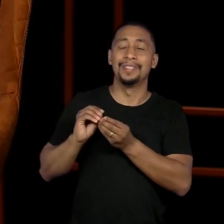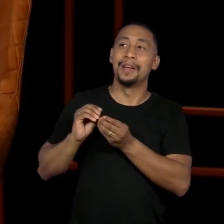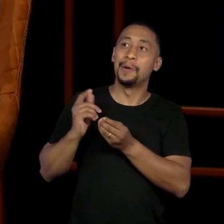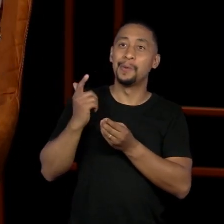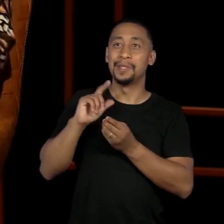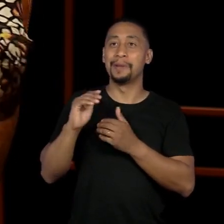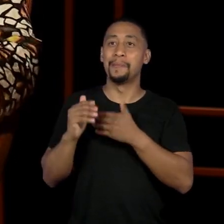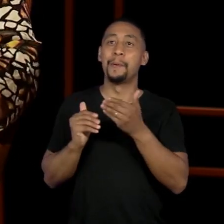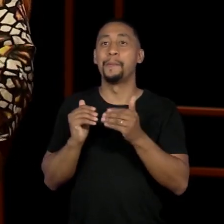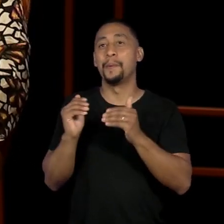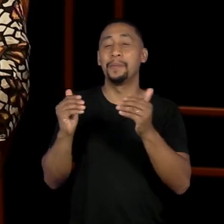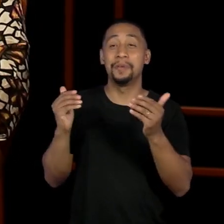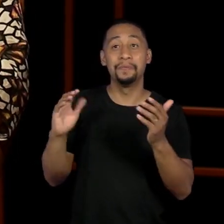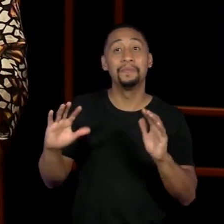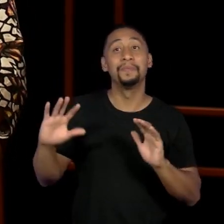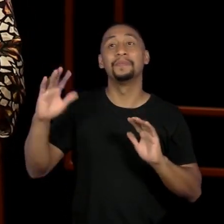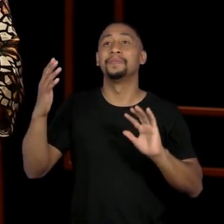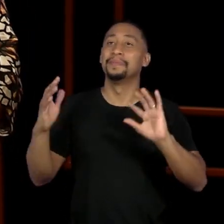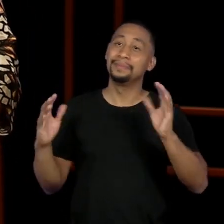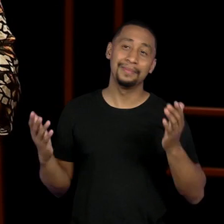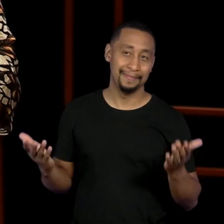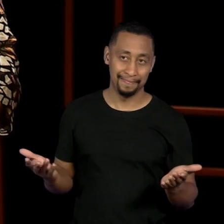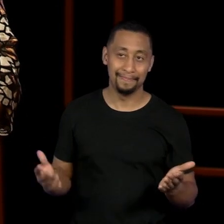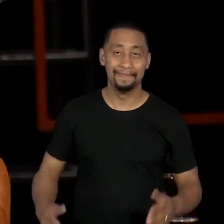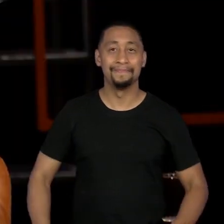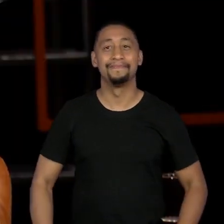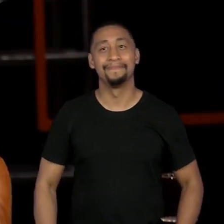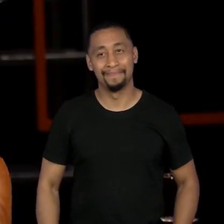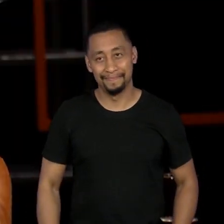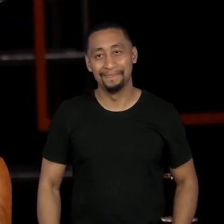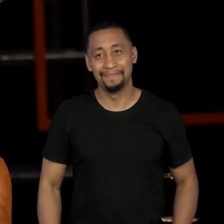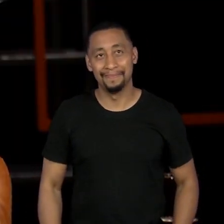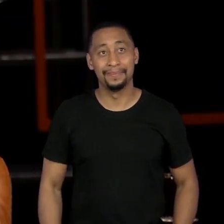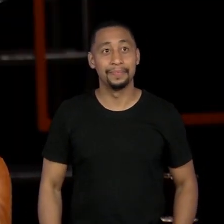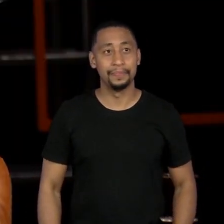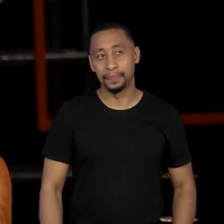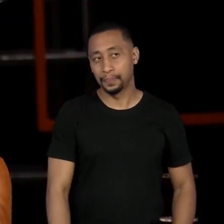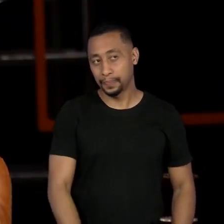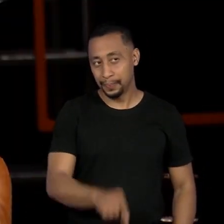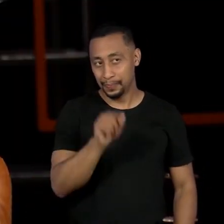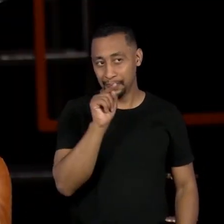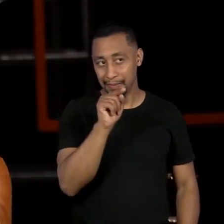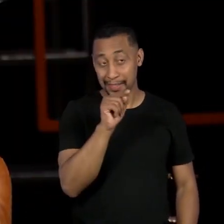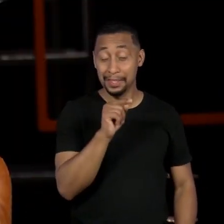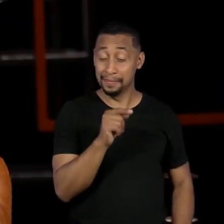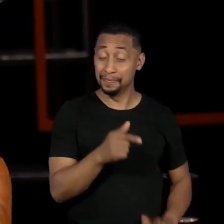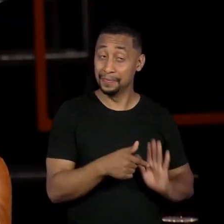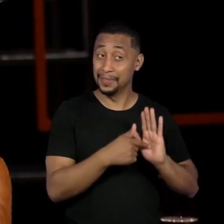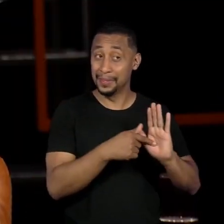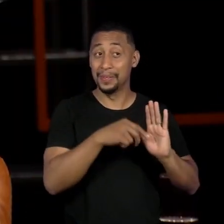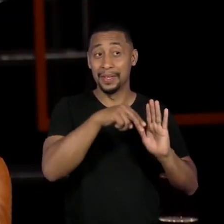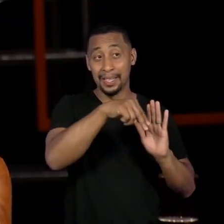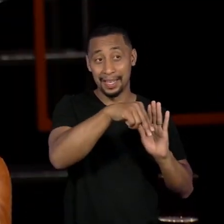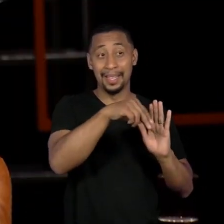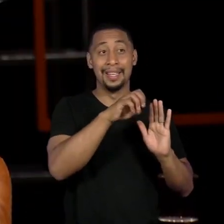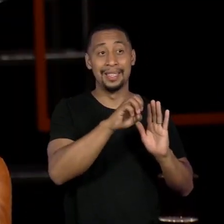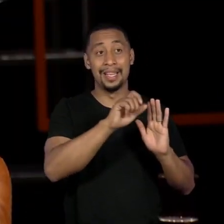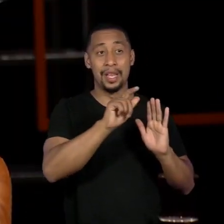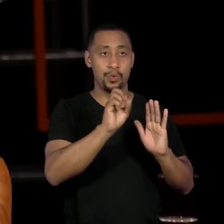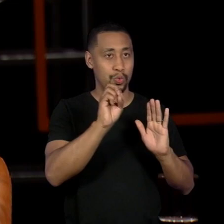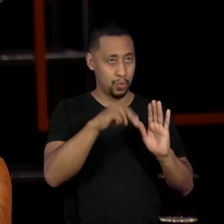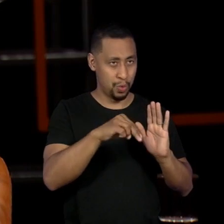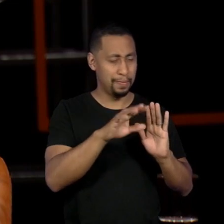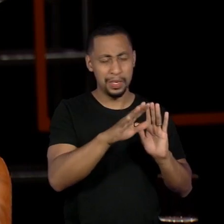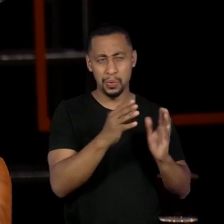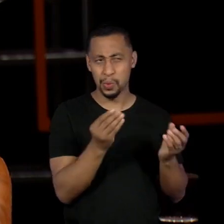acrescenta e que faz isso acontecer. Não é? Você mencionou o Nelson Motta, que fez com você a série Atlântico e tal. Como é